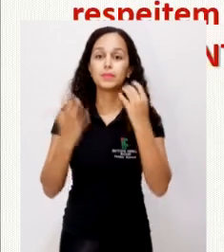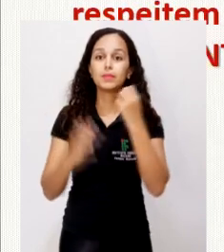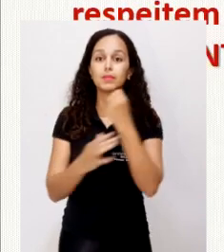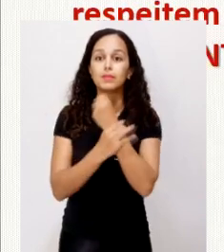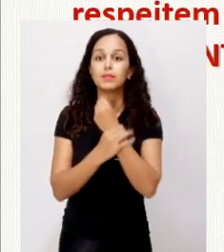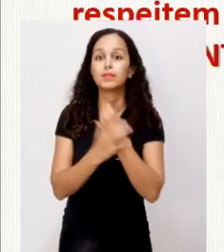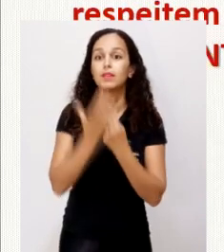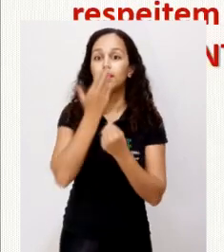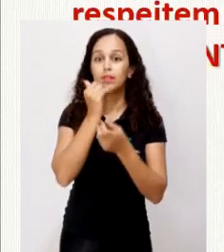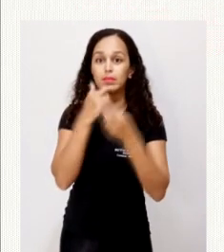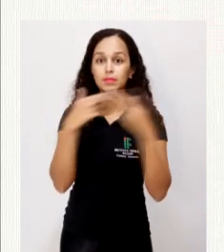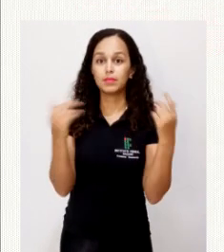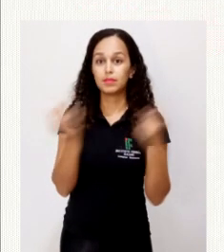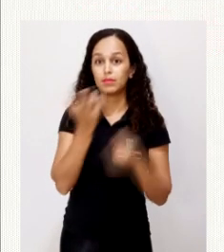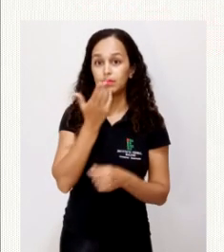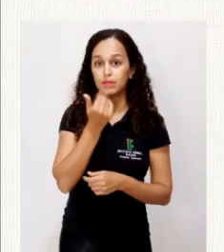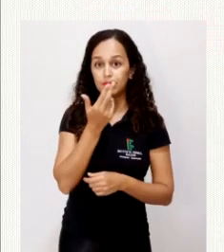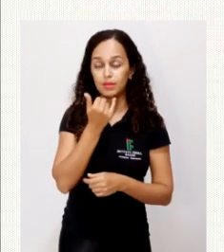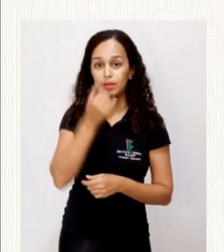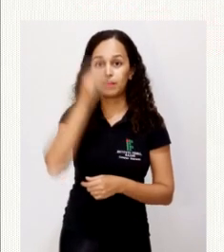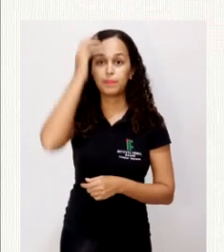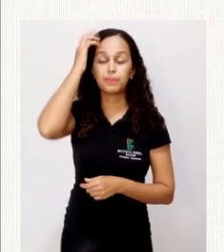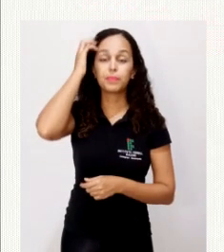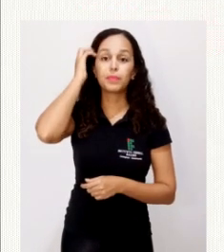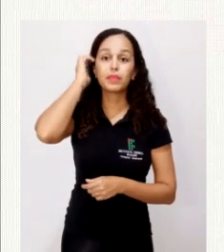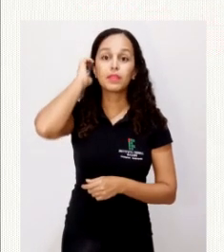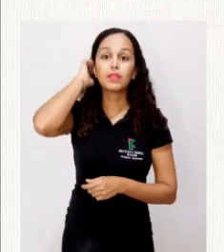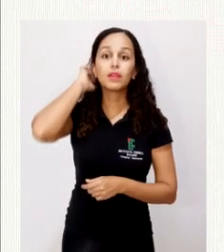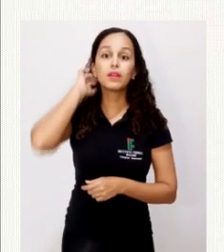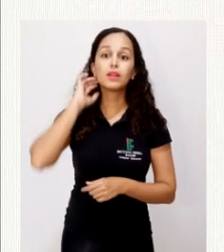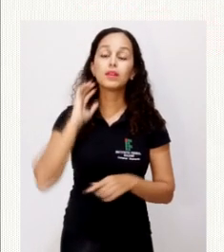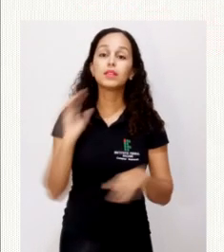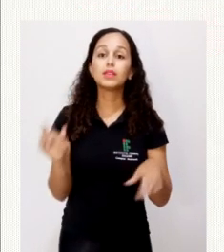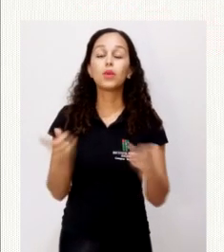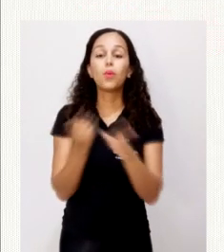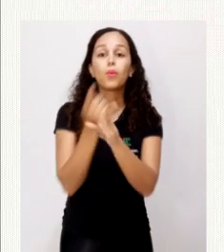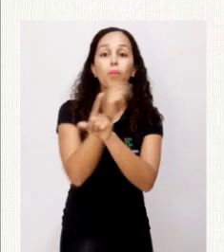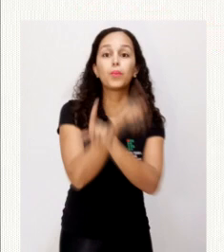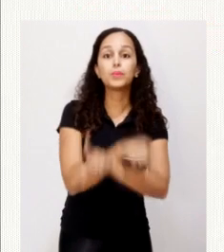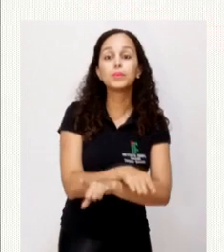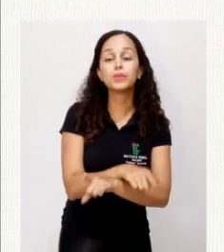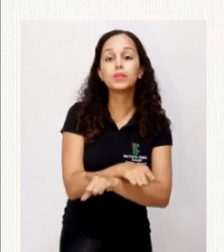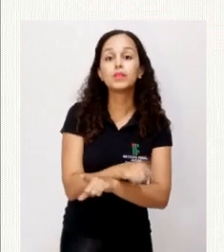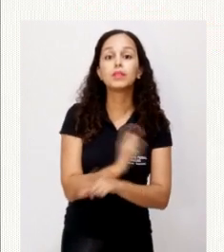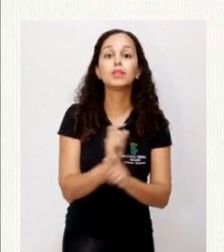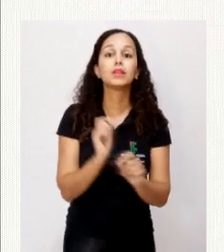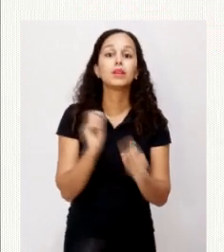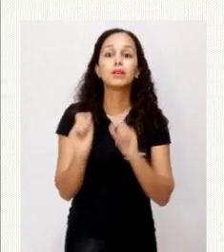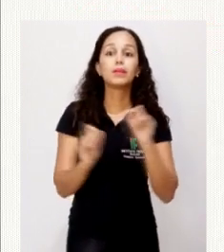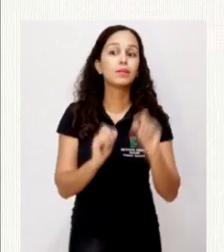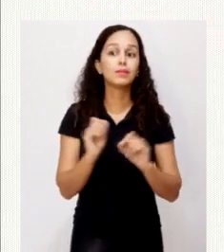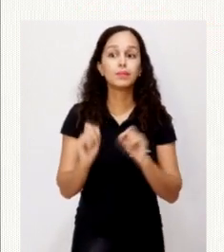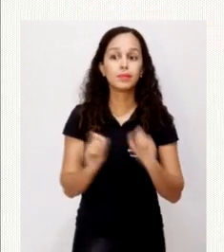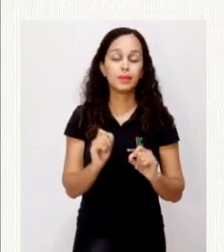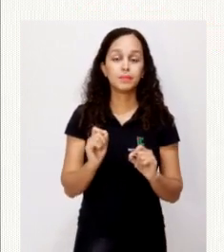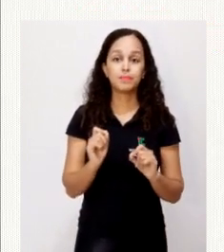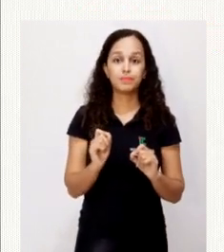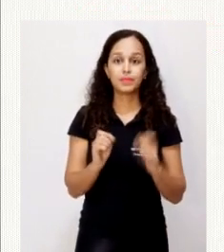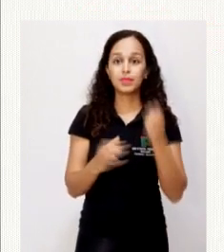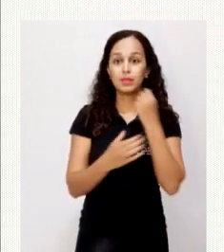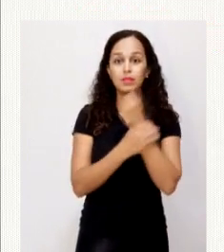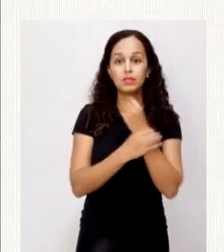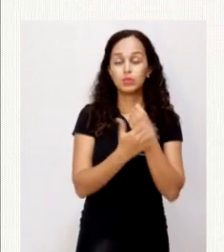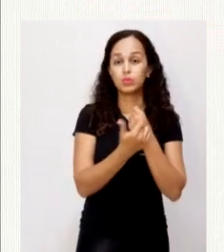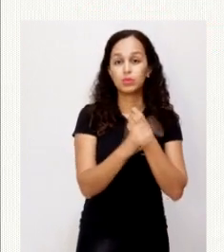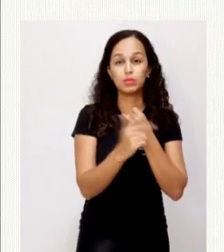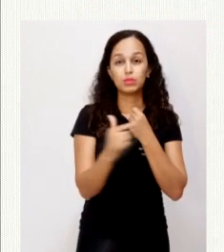segurança alimentar e nutricional. O contrário disso, né, se configura como insegurança alimentar e nutricional, a que eu coloquei